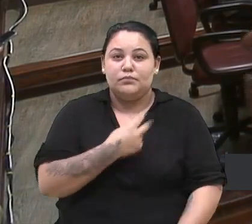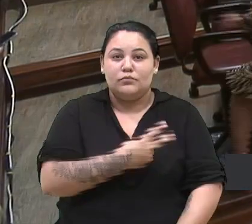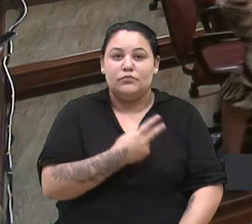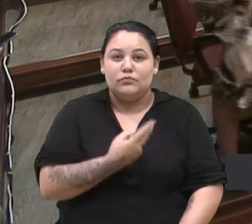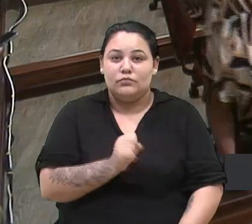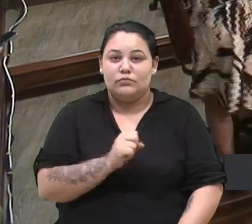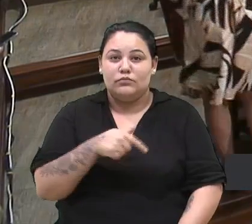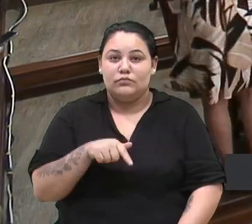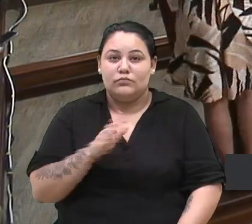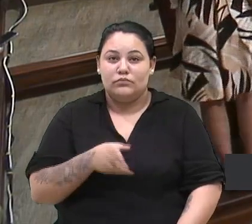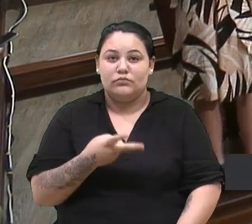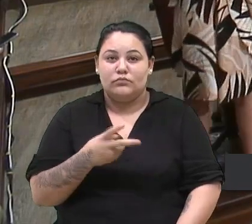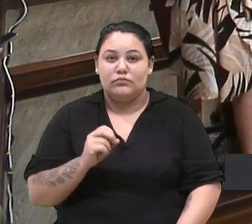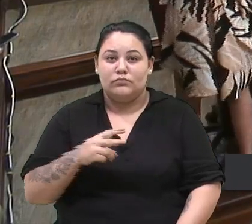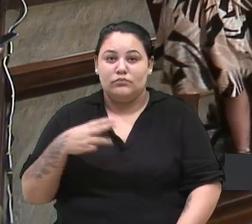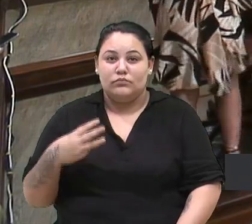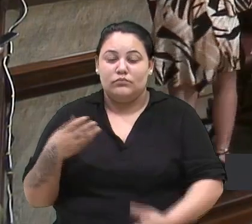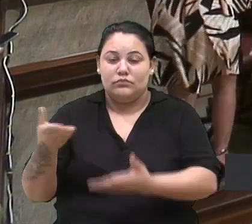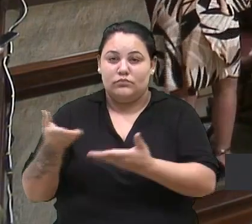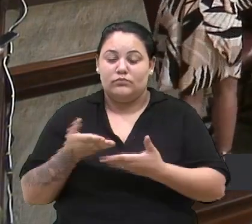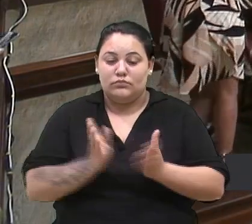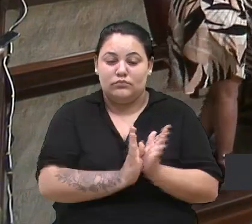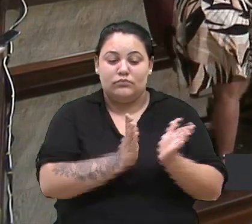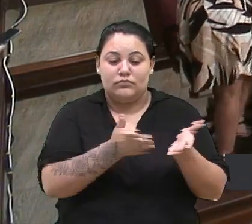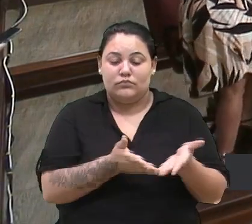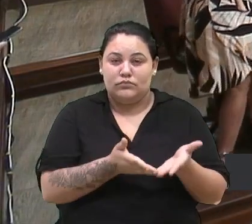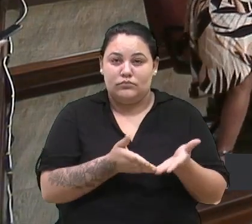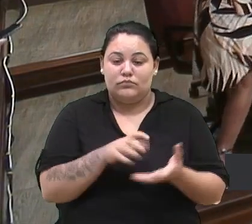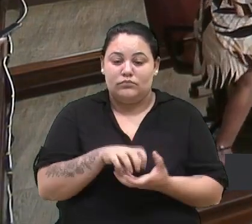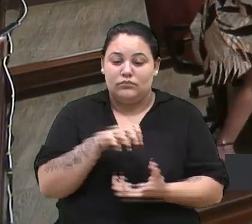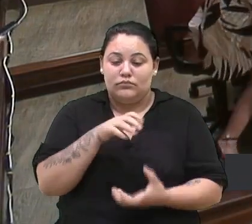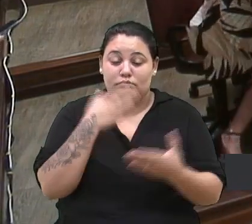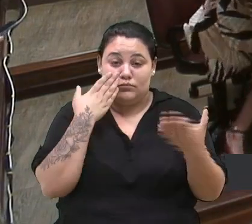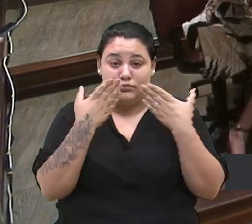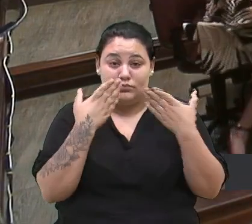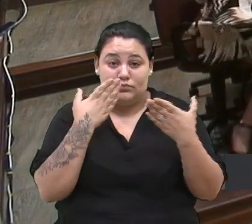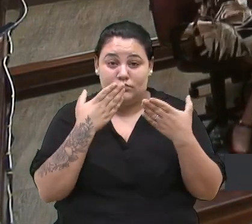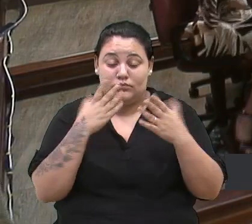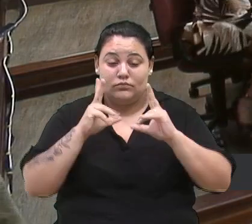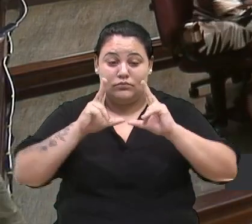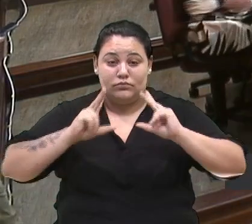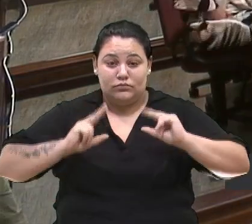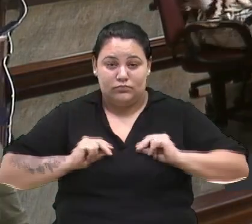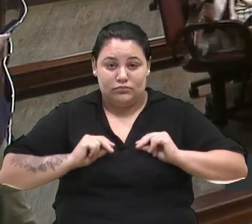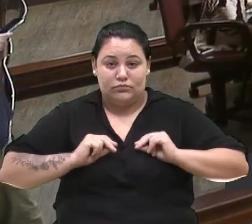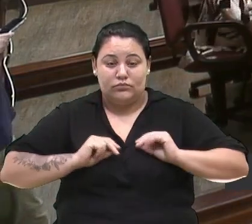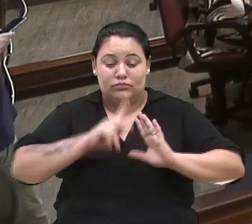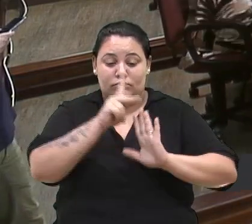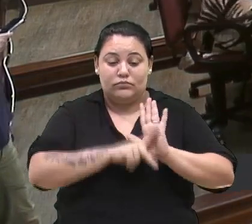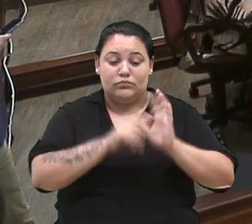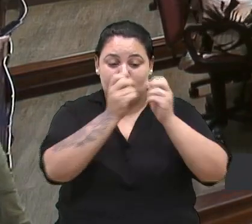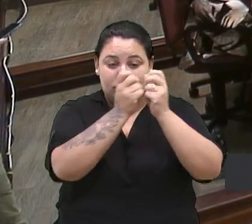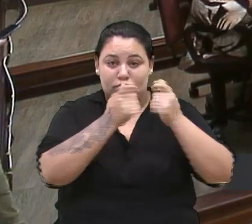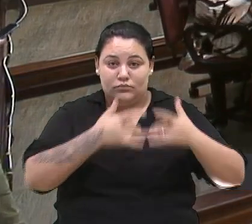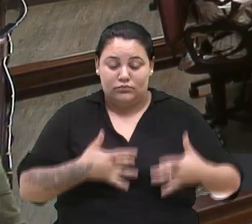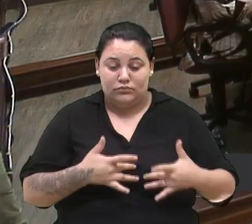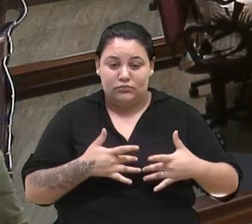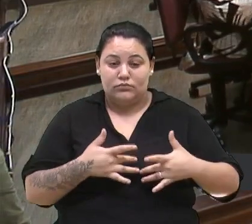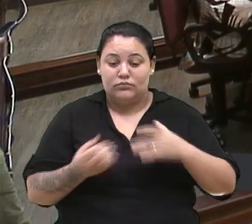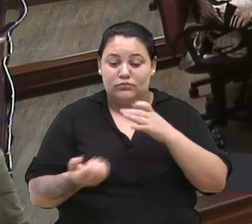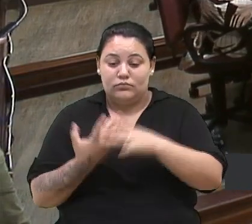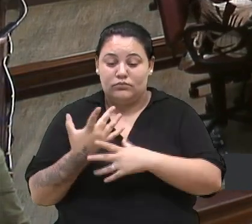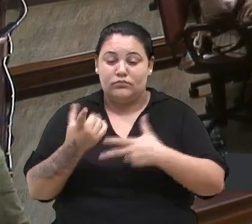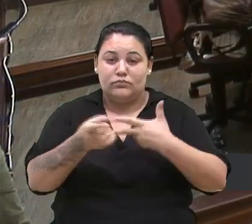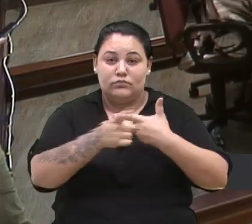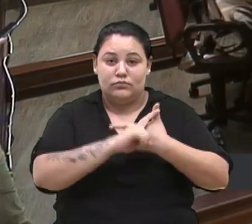287/2023. Recebe esta comissão do idoso para análise de mérito o projeto de lei acima descrito, de autoria do Poder Executivo, que